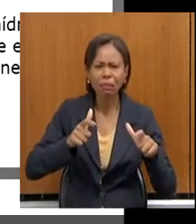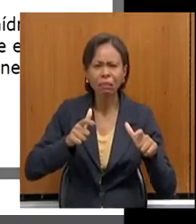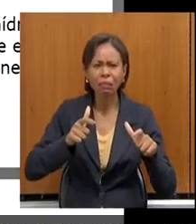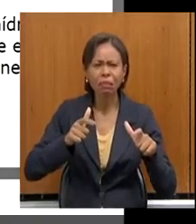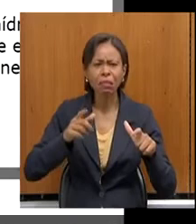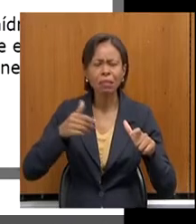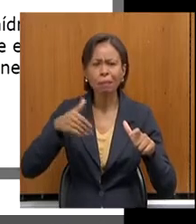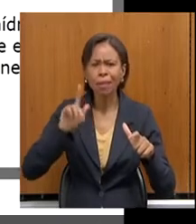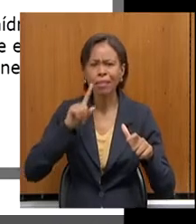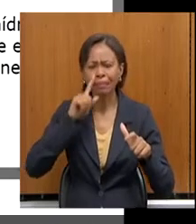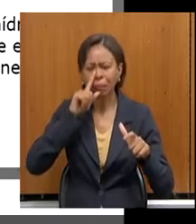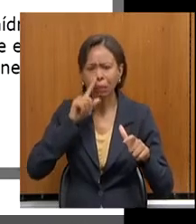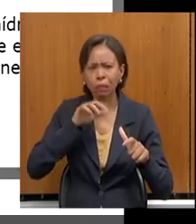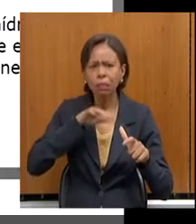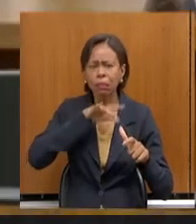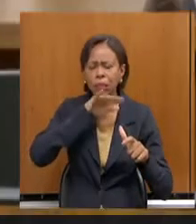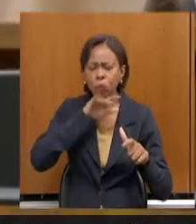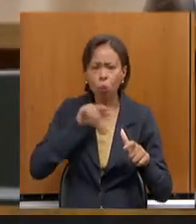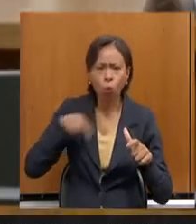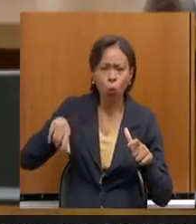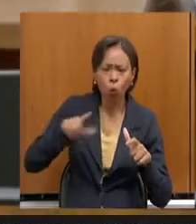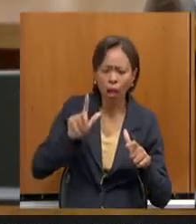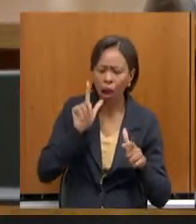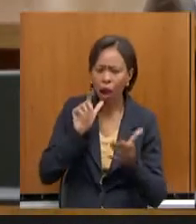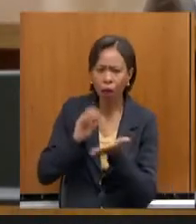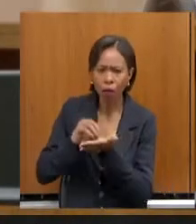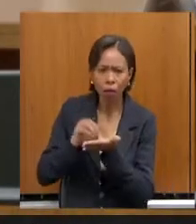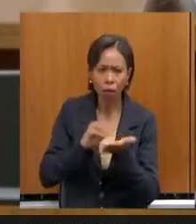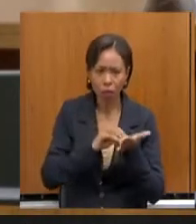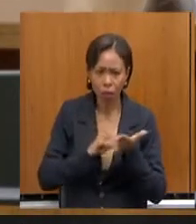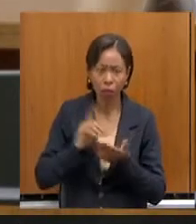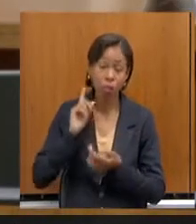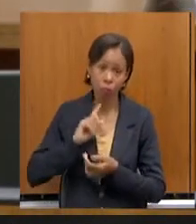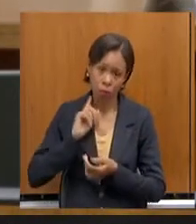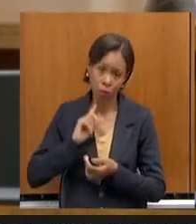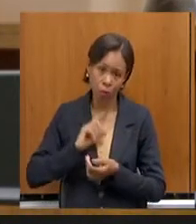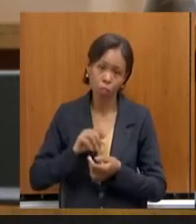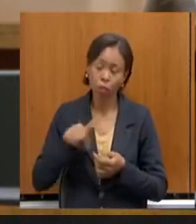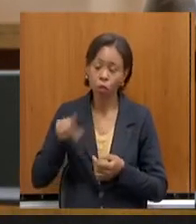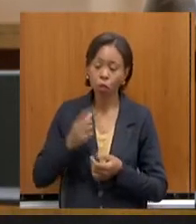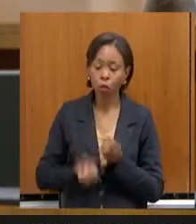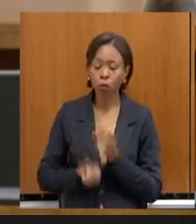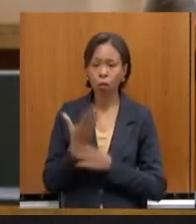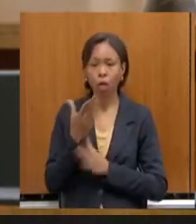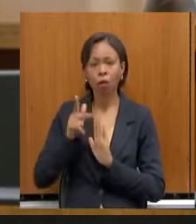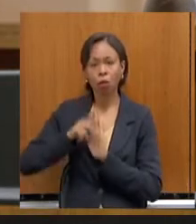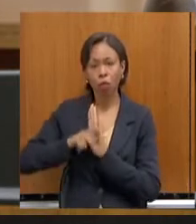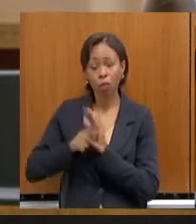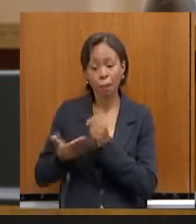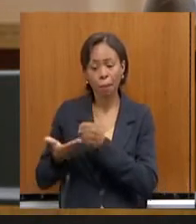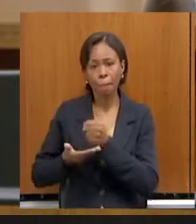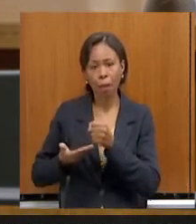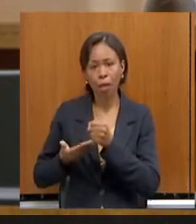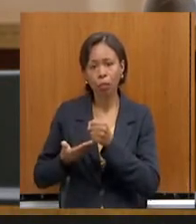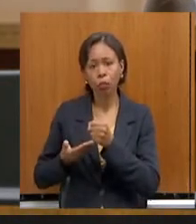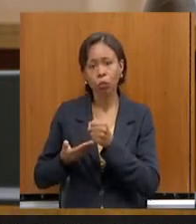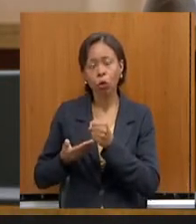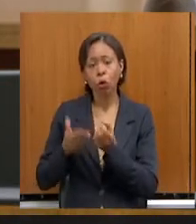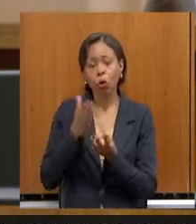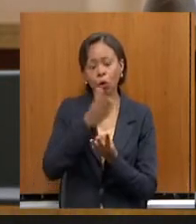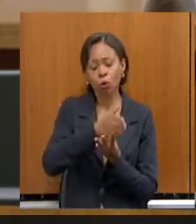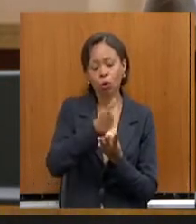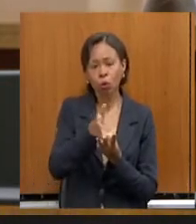hídrica no estado de Minas Gerais a elaboração de projetos básicos e executivos em três pilares fundamentais